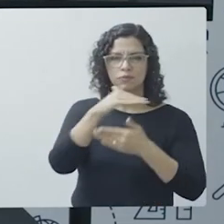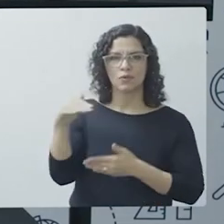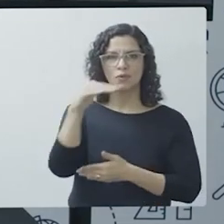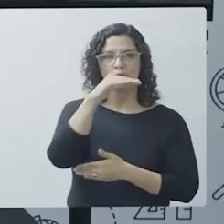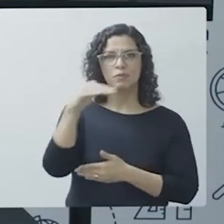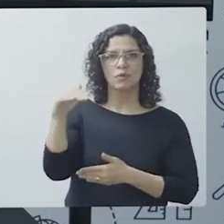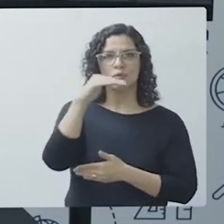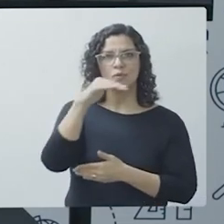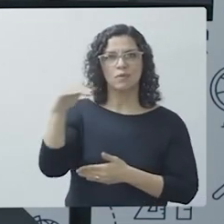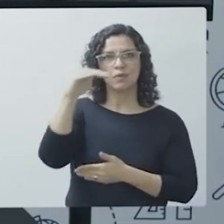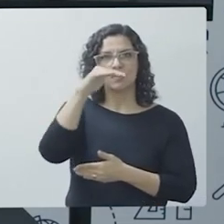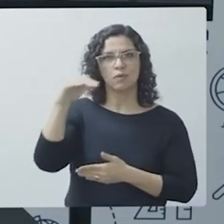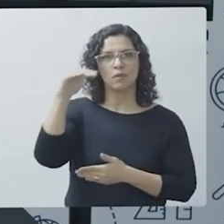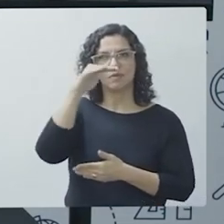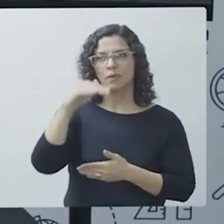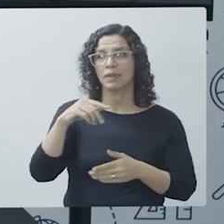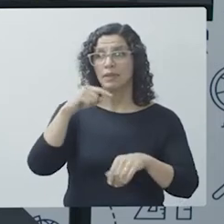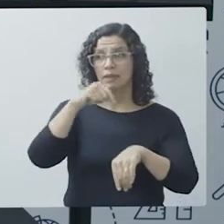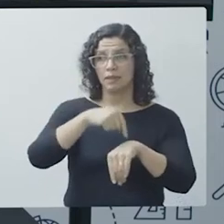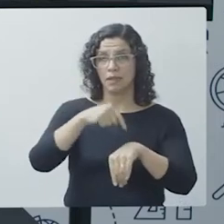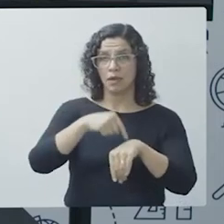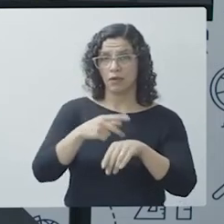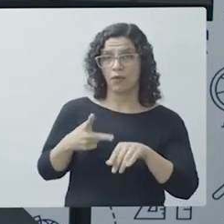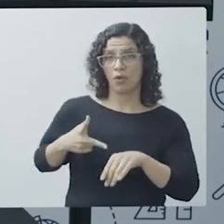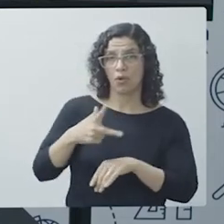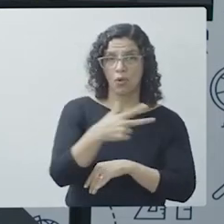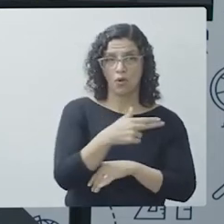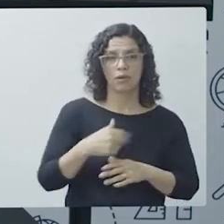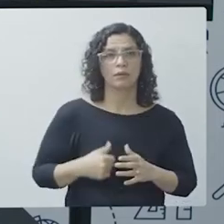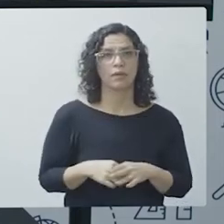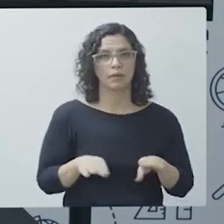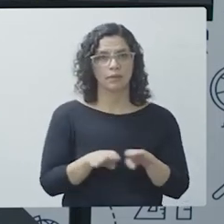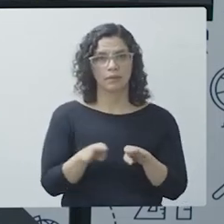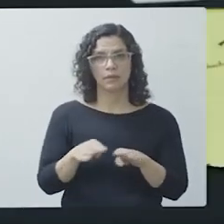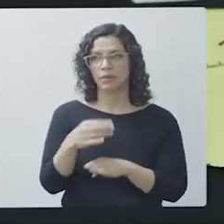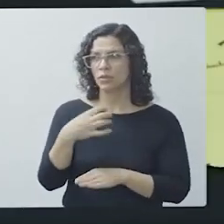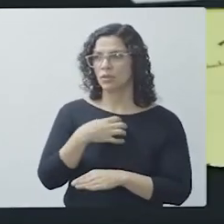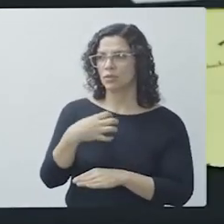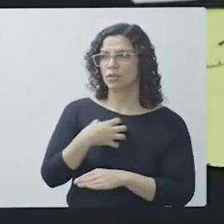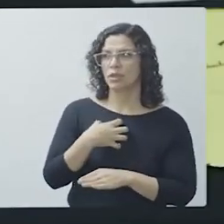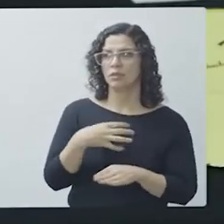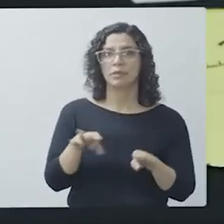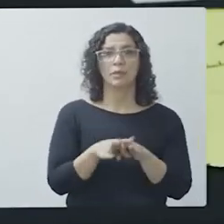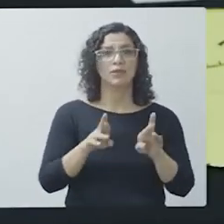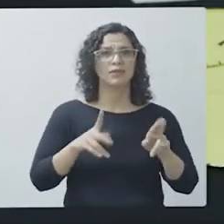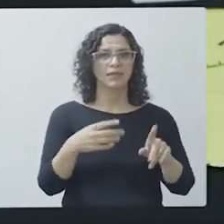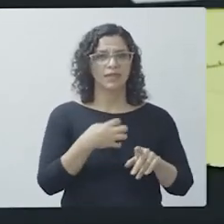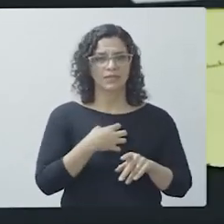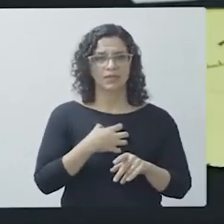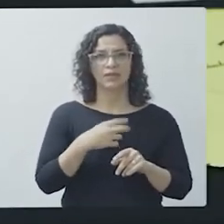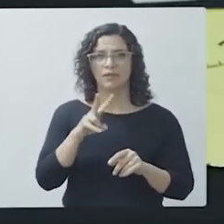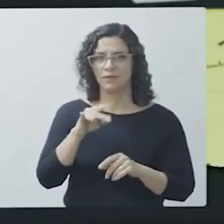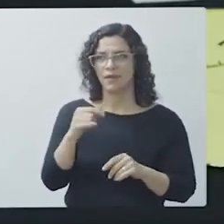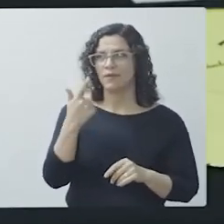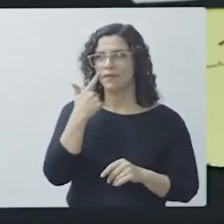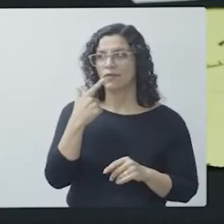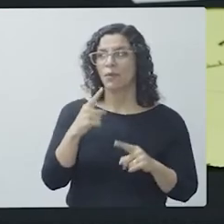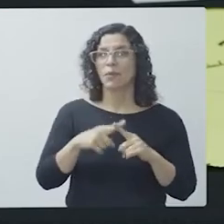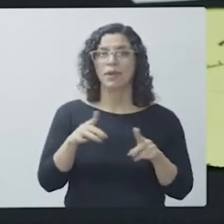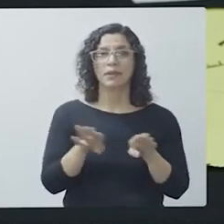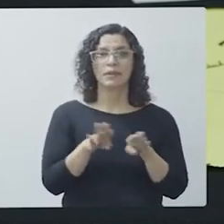horizontal, ó. E aí, na hora que eu for cortar, ele vai ficar